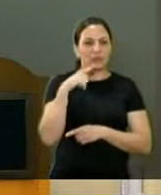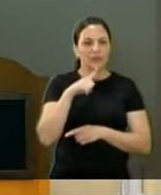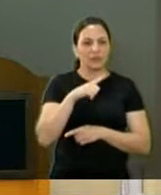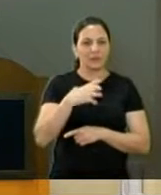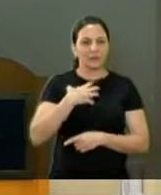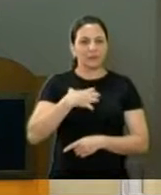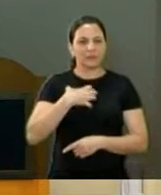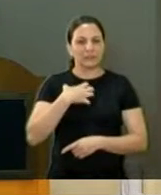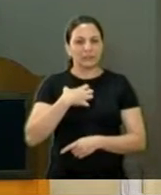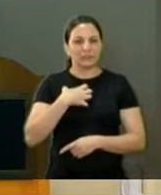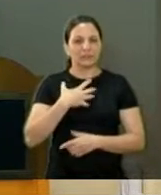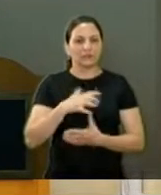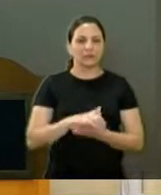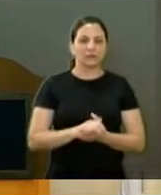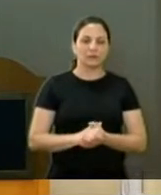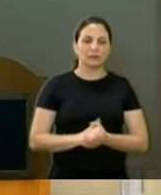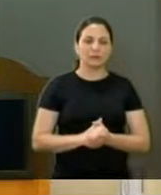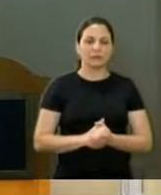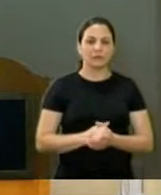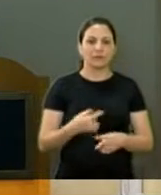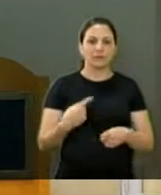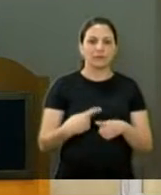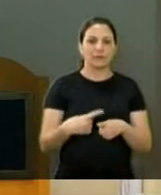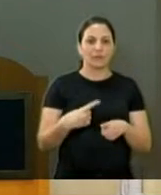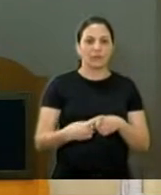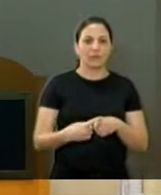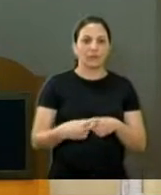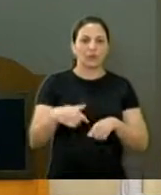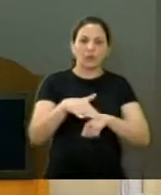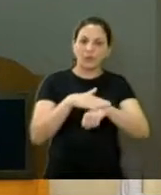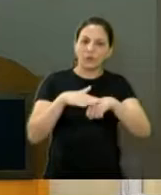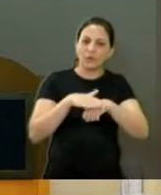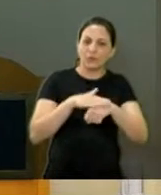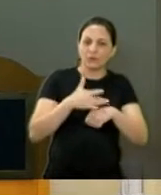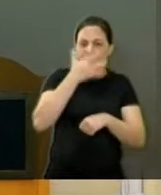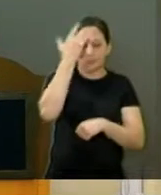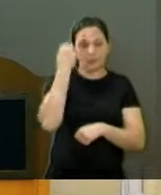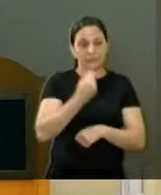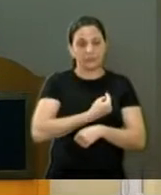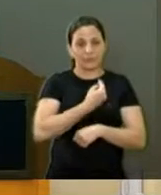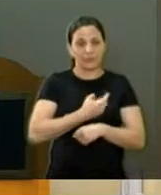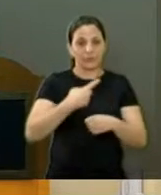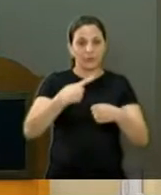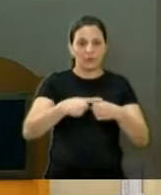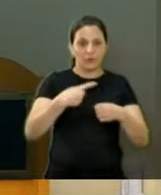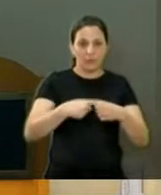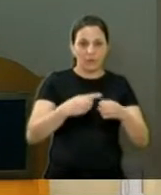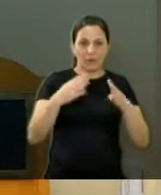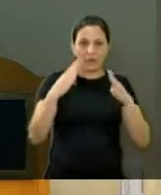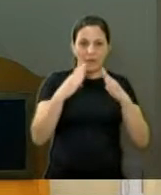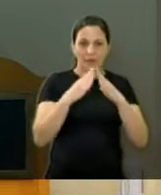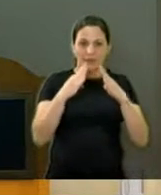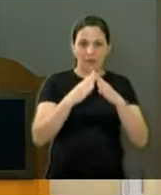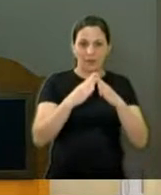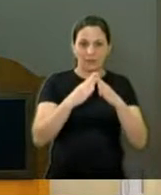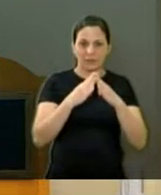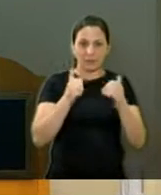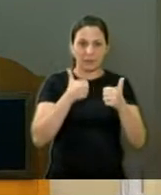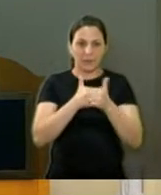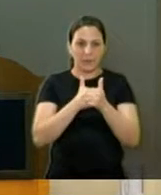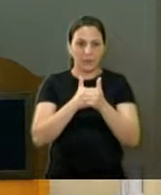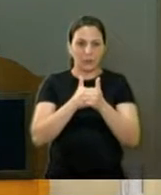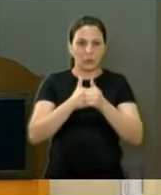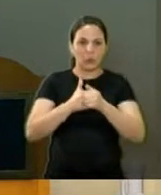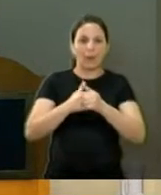rafael porque lá conversamos com a moradora que é a casa dele é a penúltima outra penúltimo